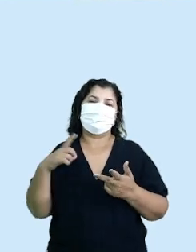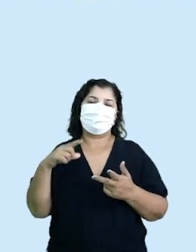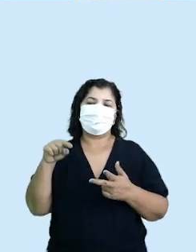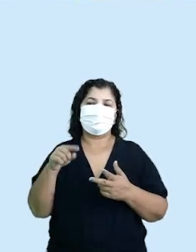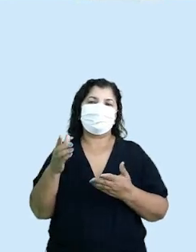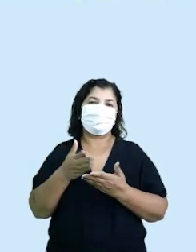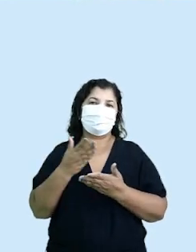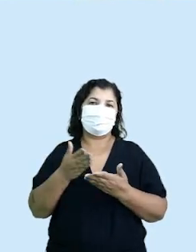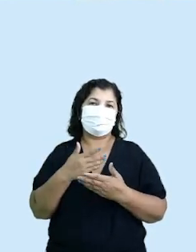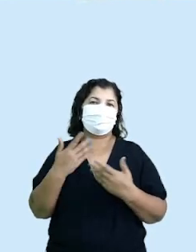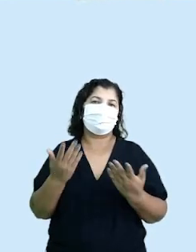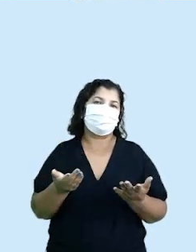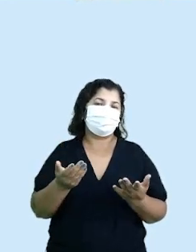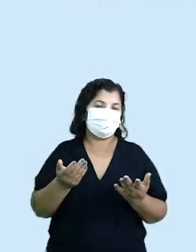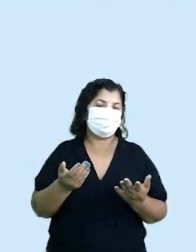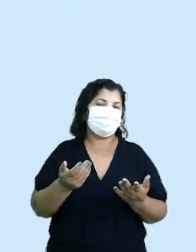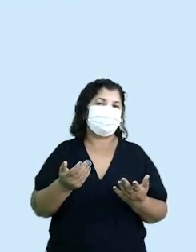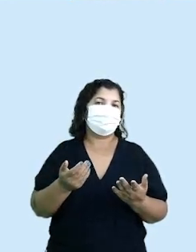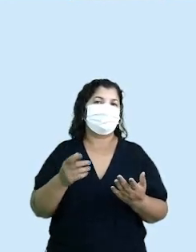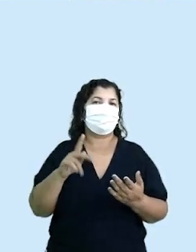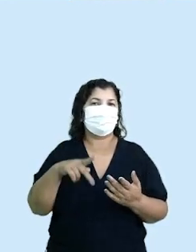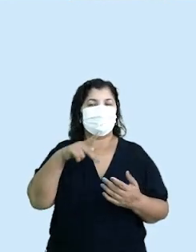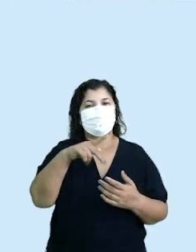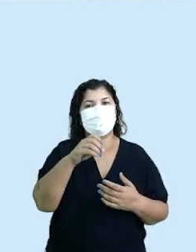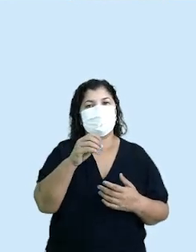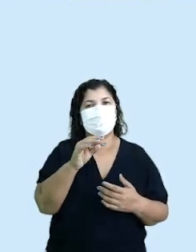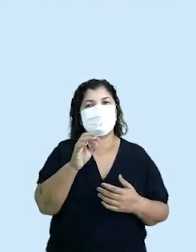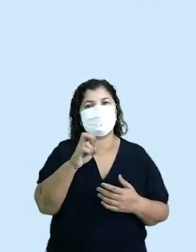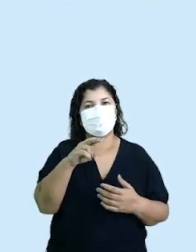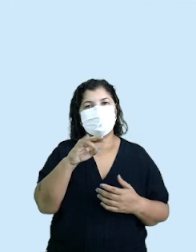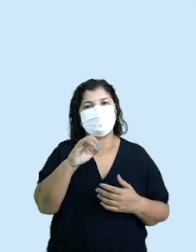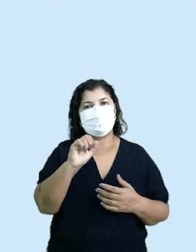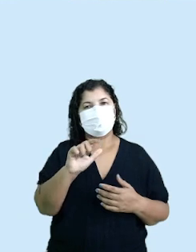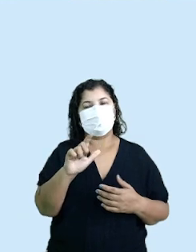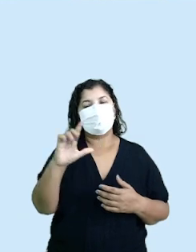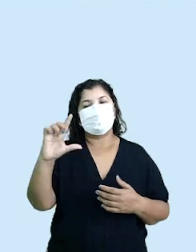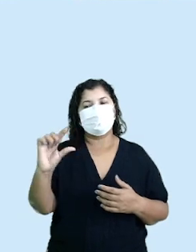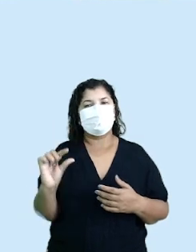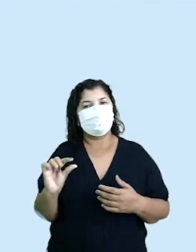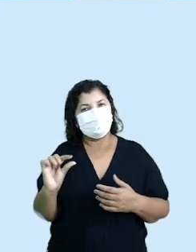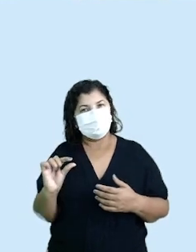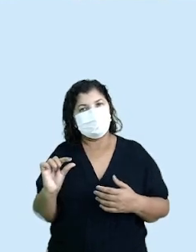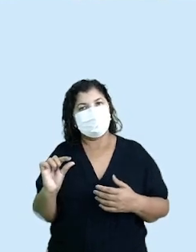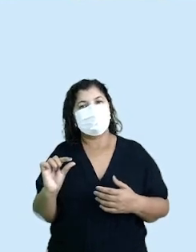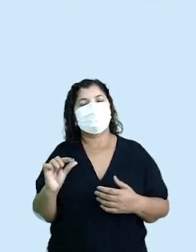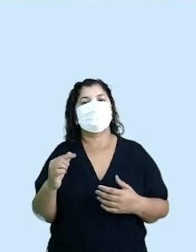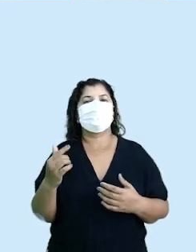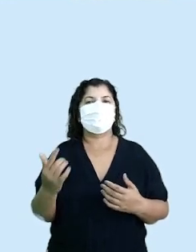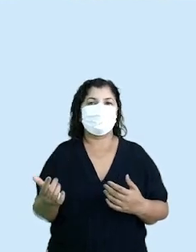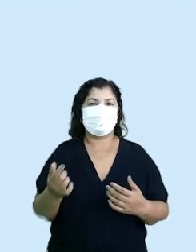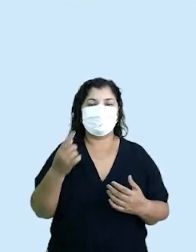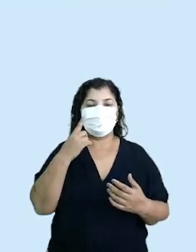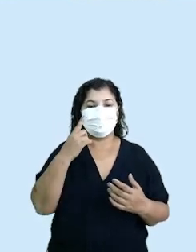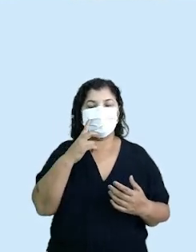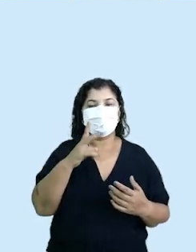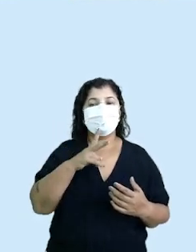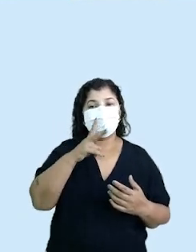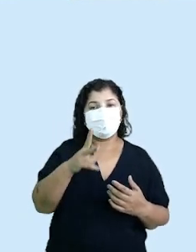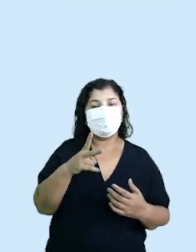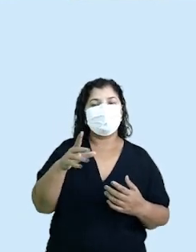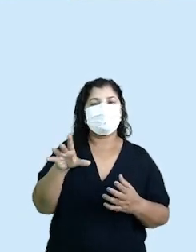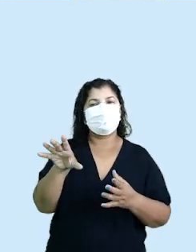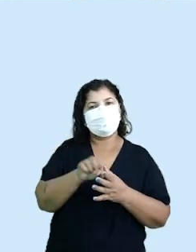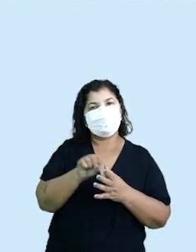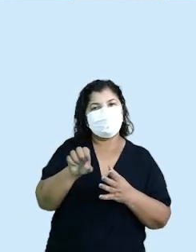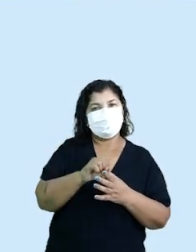é o potencial de redução. Então ele dá o potencial de redução de todo mundo, a força que eles fazem para puxar os elétrons,